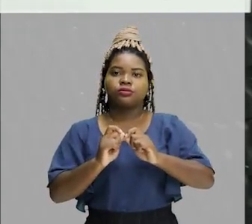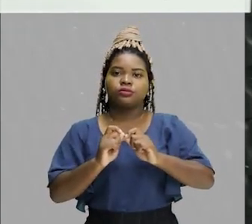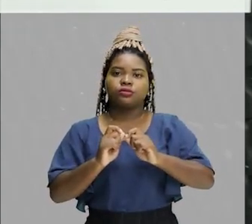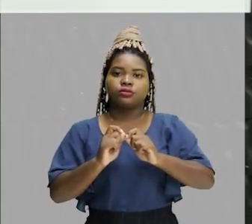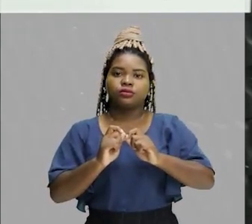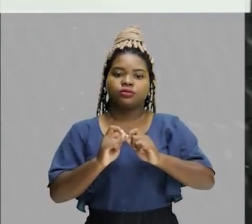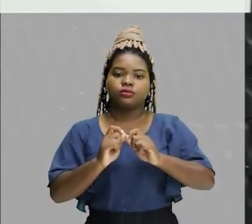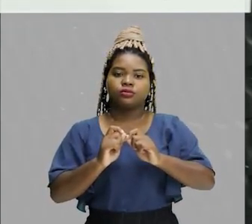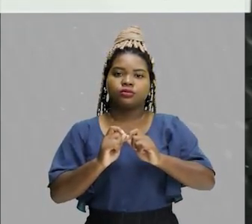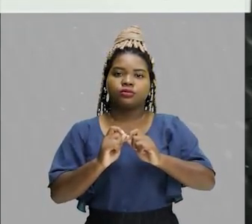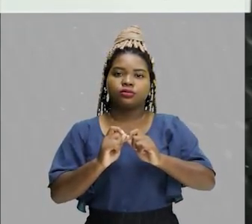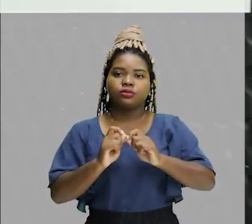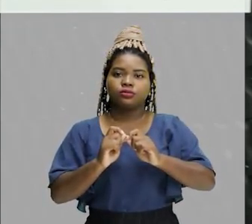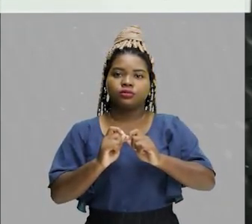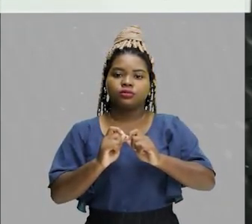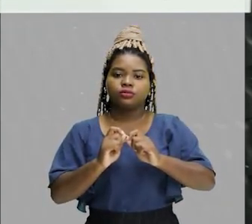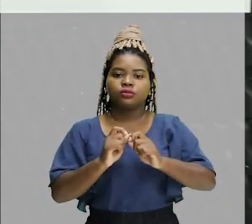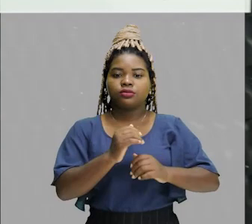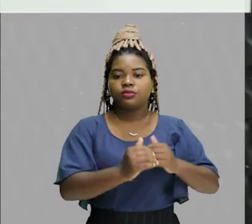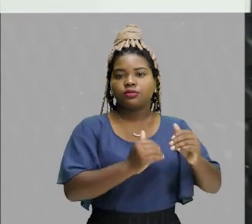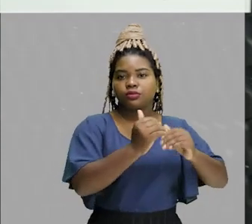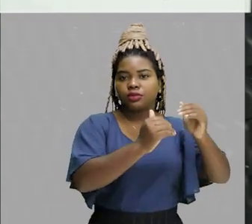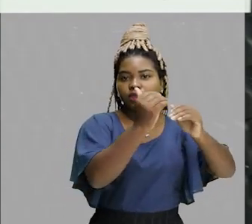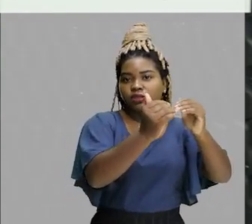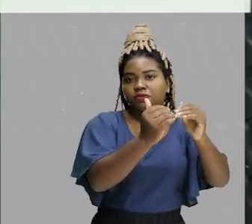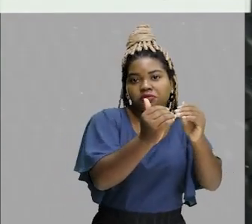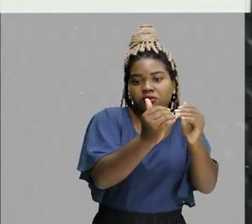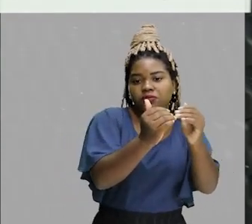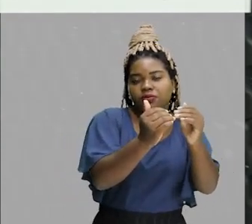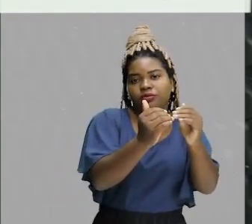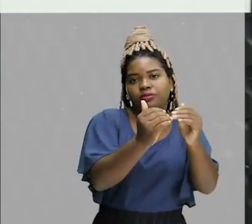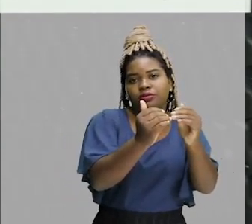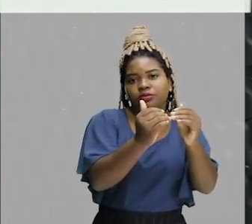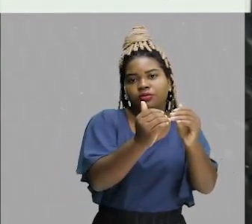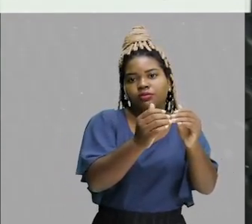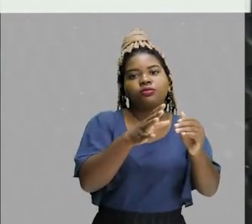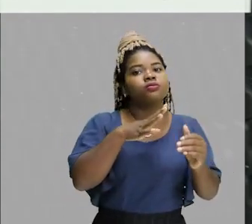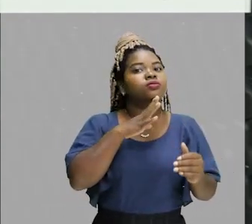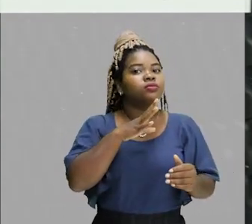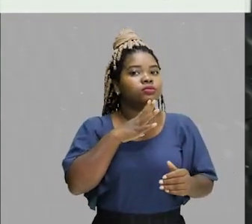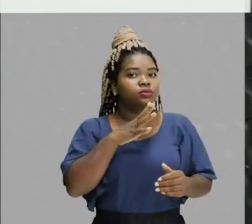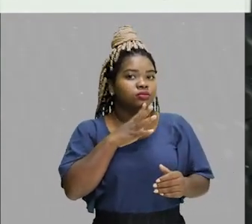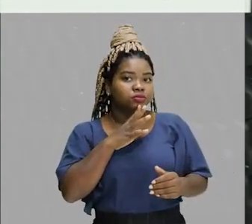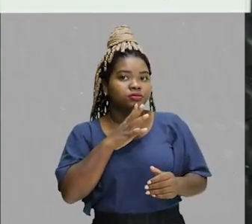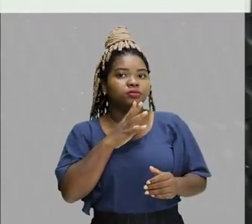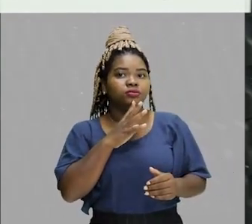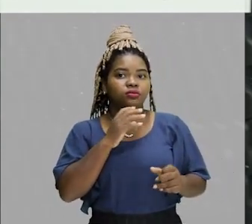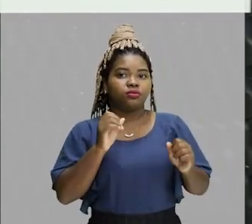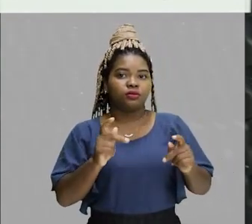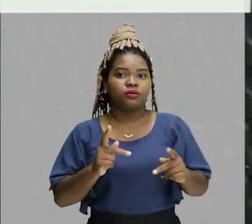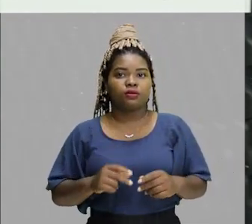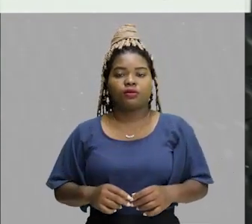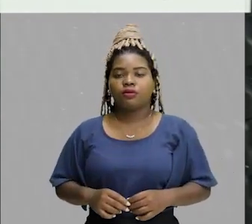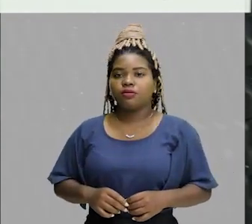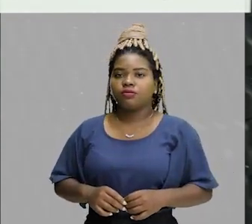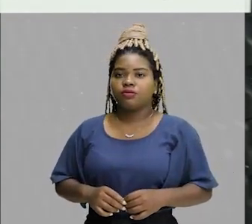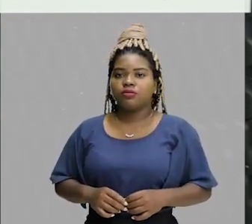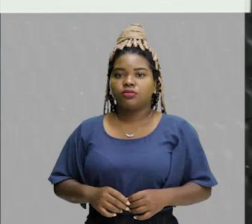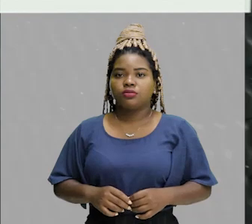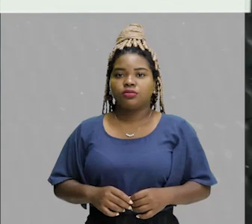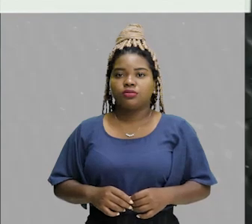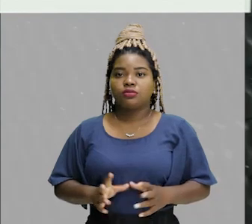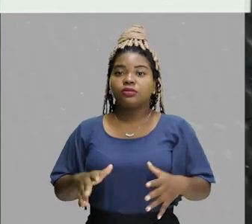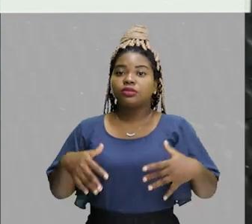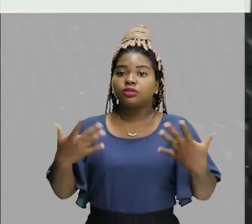determinada condição para a construção de algo. E aí nós vamos, claro, obviamente, já que nós estamos dentro do nosso